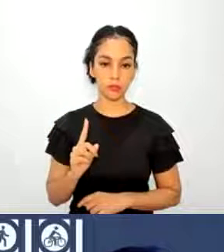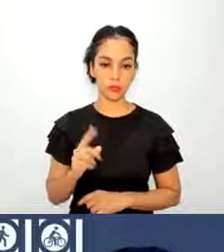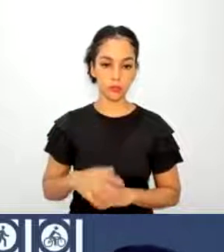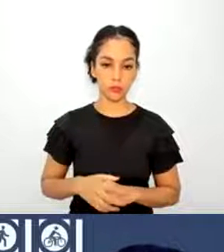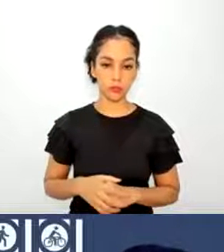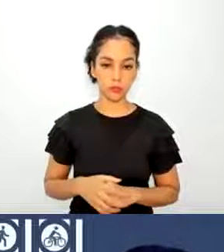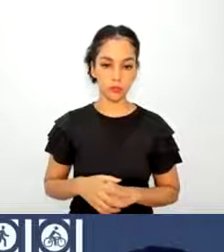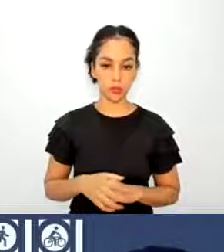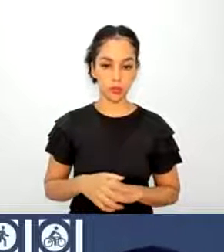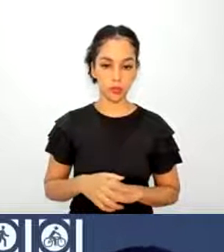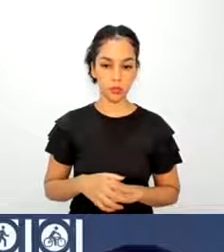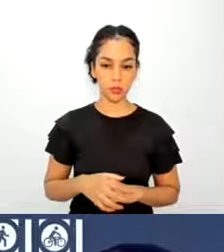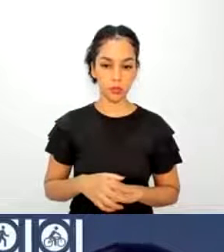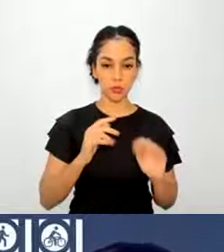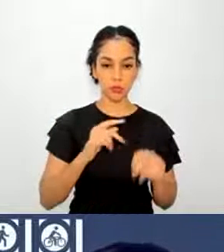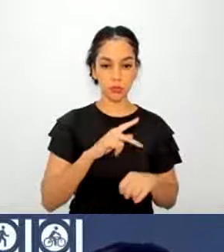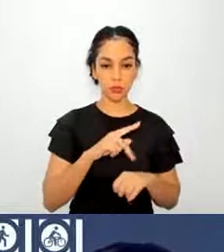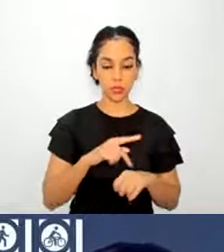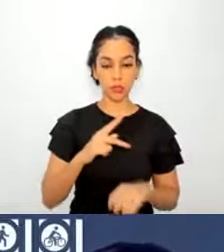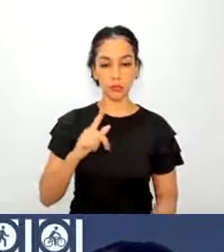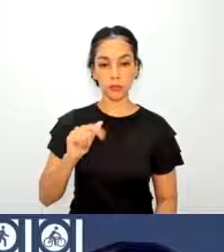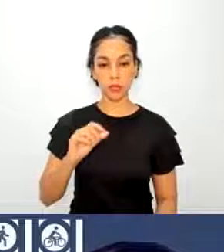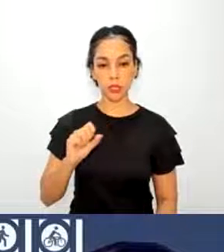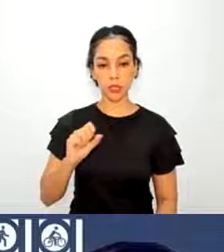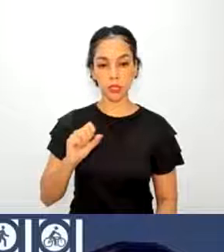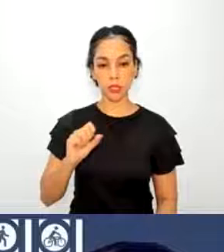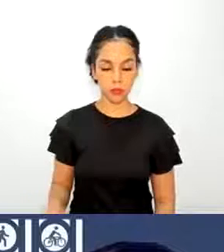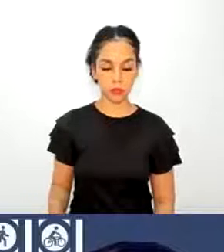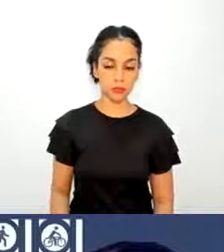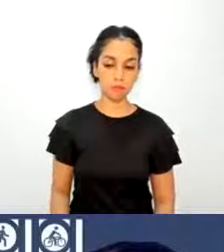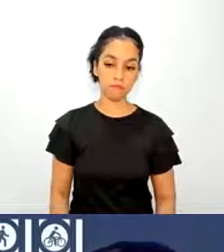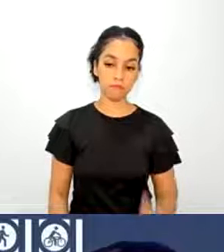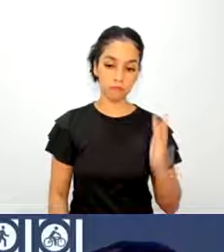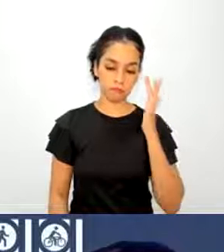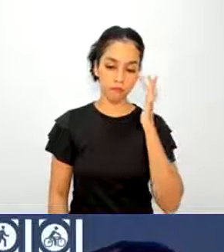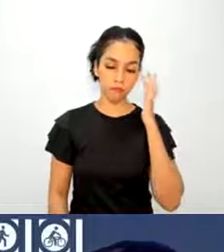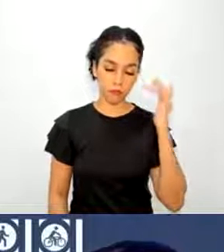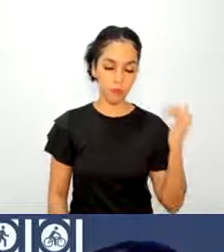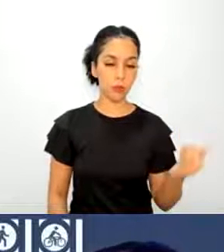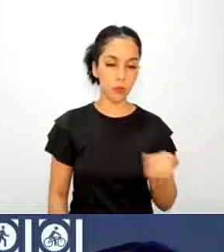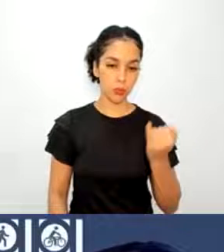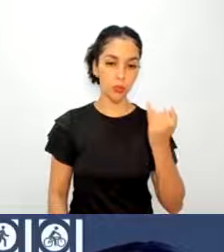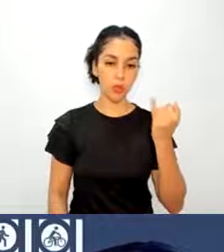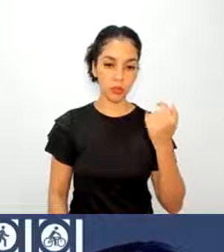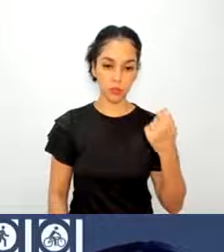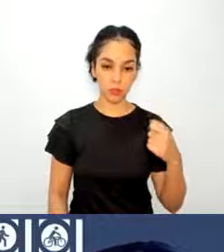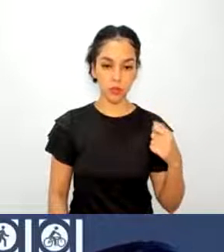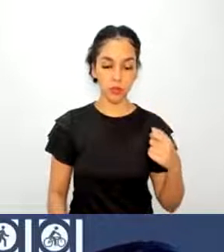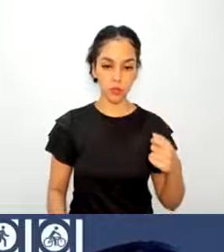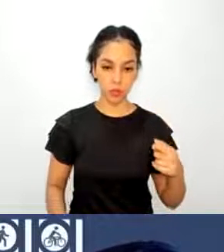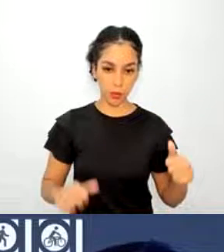plazas? Eu acho que bom, eu acho fundamental, né? O programa deveria aprimorar nesse